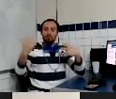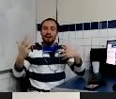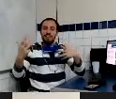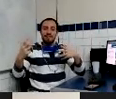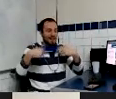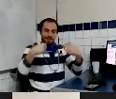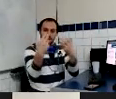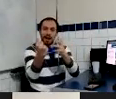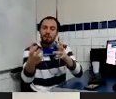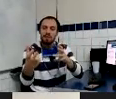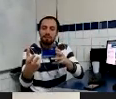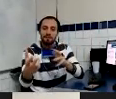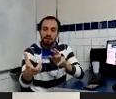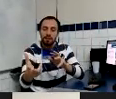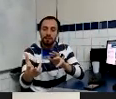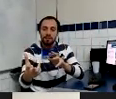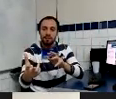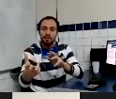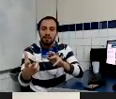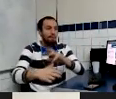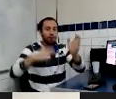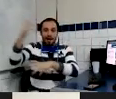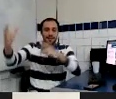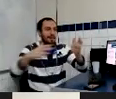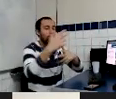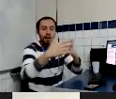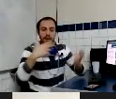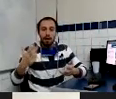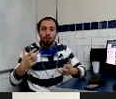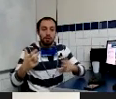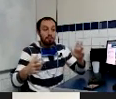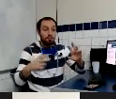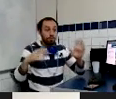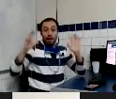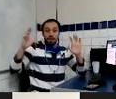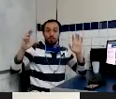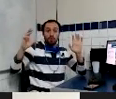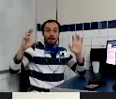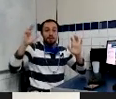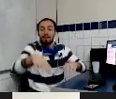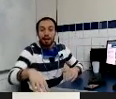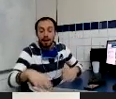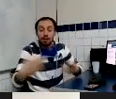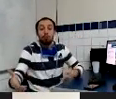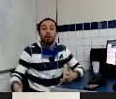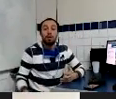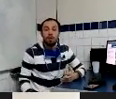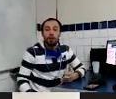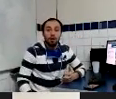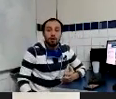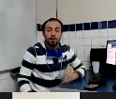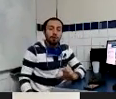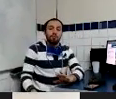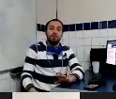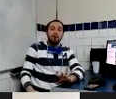preciso mais arriscar a minha vida para eu caçar um animal e, no caso, ele me atacar e eu morrer.